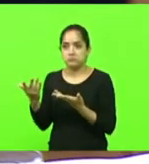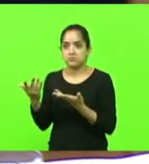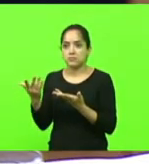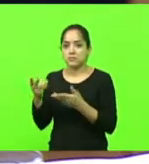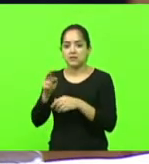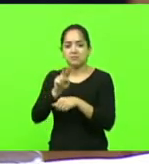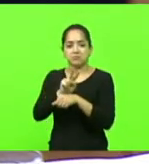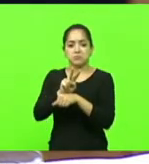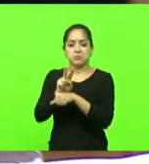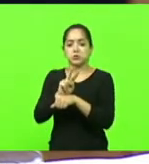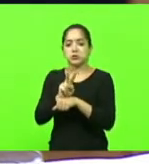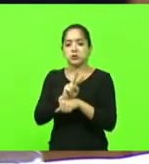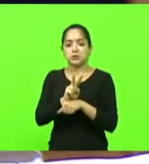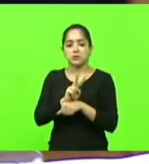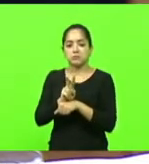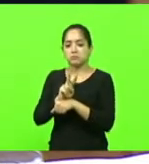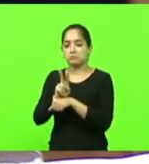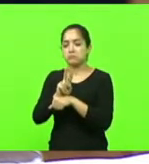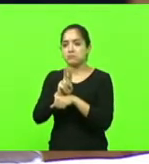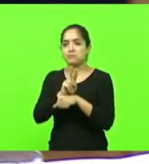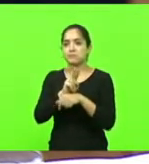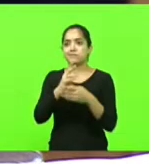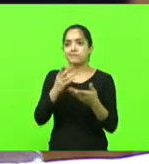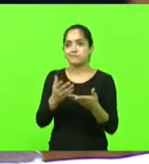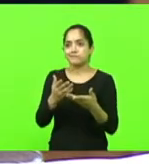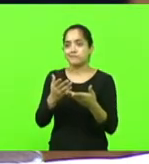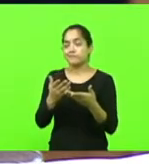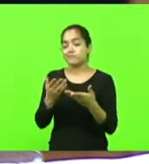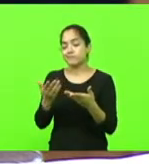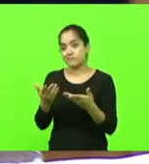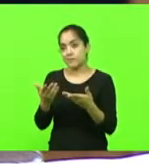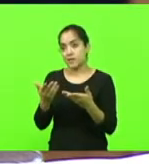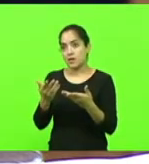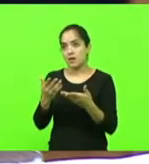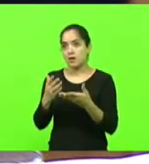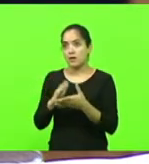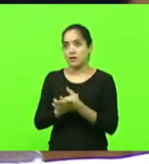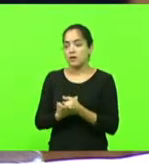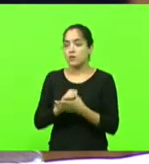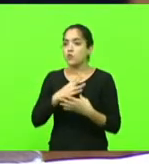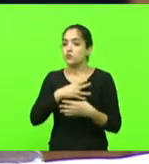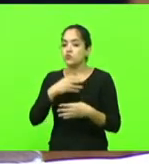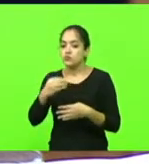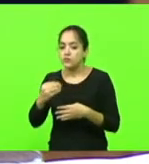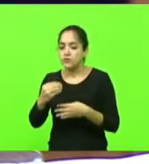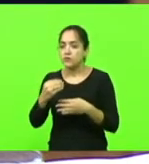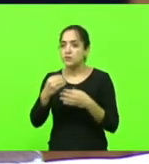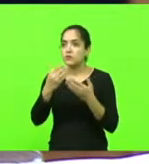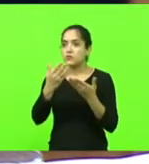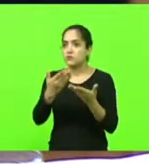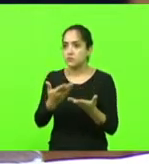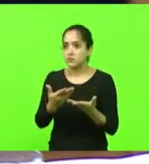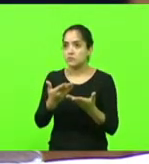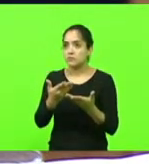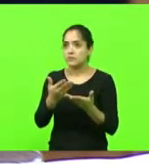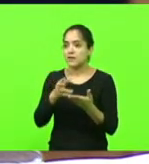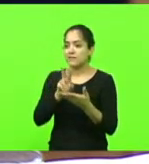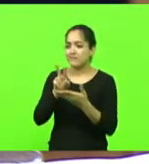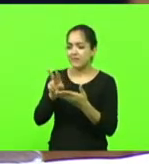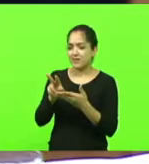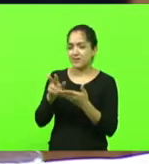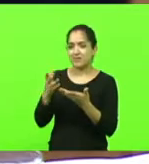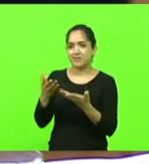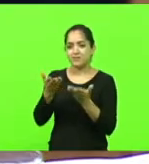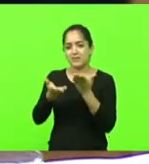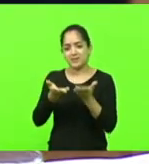desestimular, deixar de produzir. E os filhos, imagine quando o pai vê, o filho vê um pai sendo tratado dessa